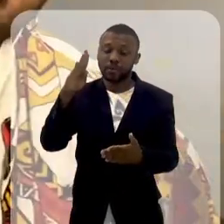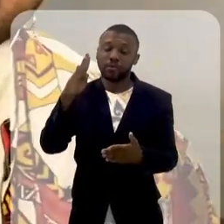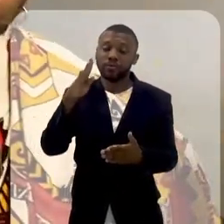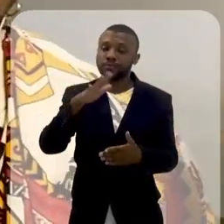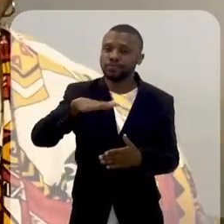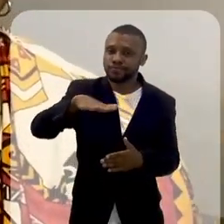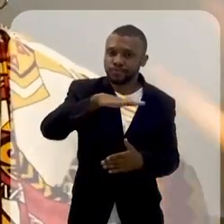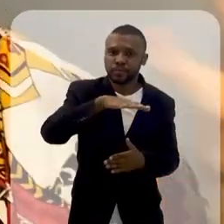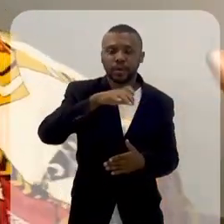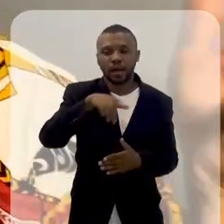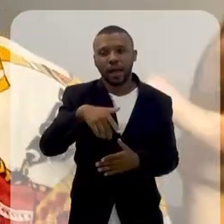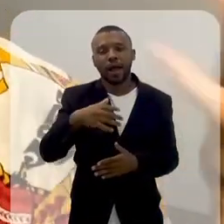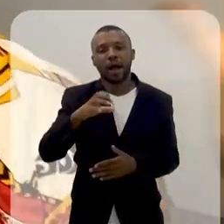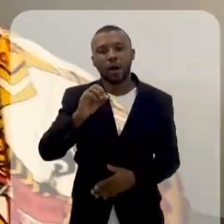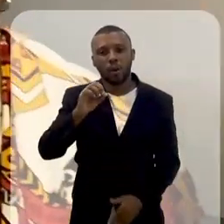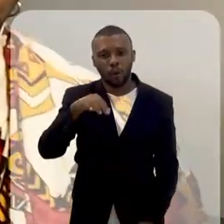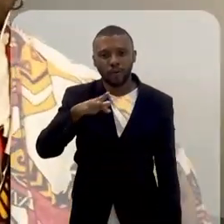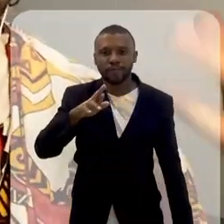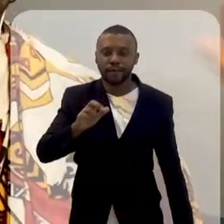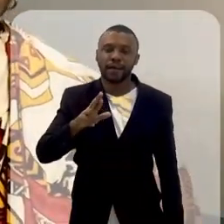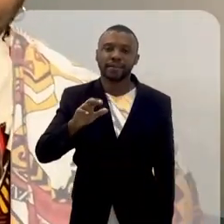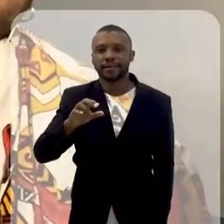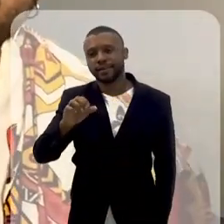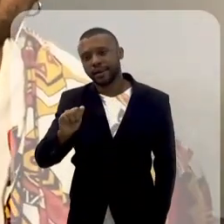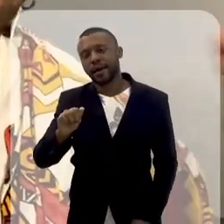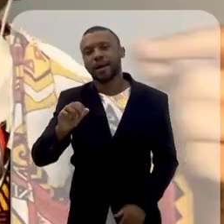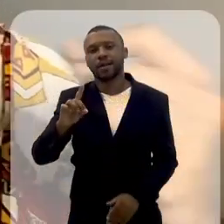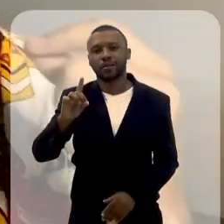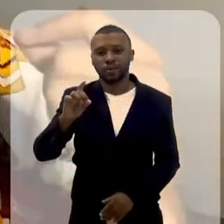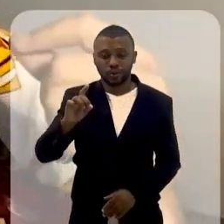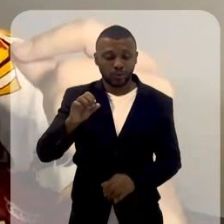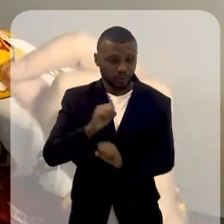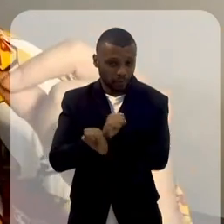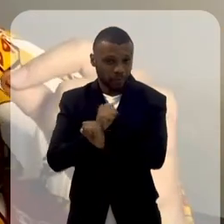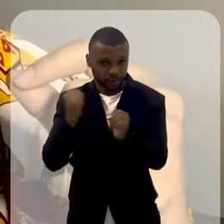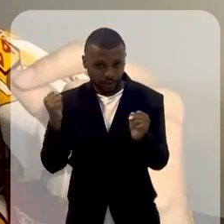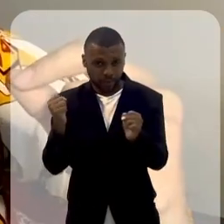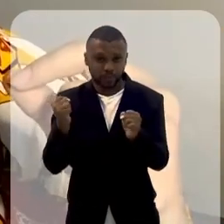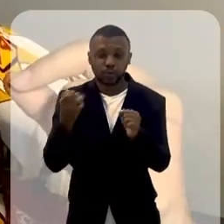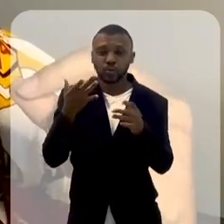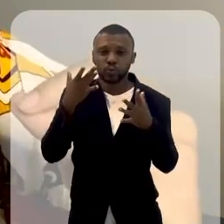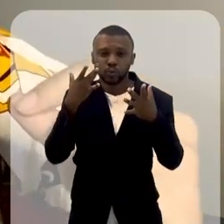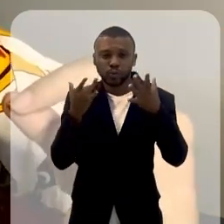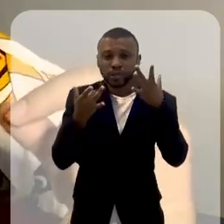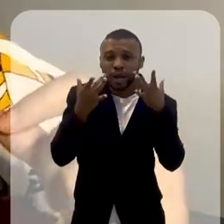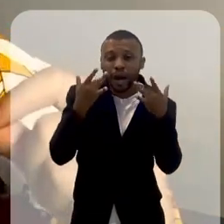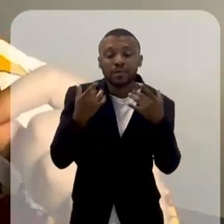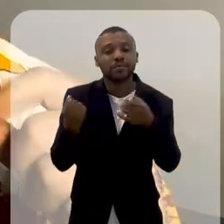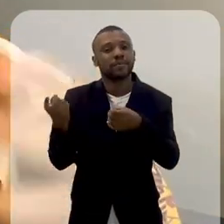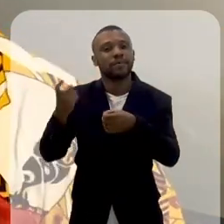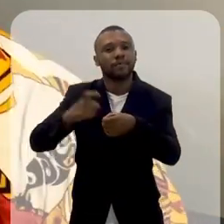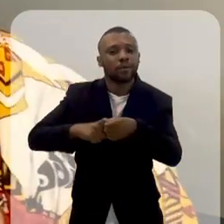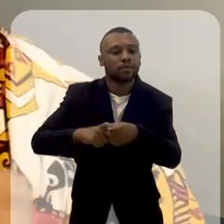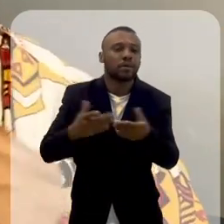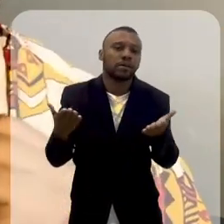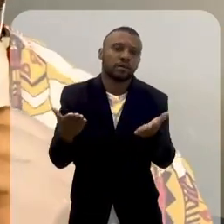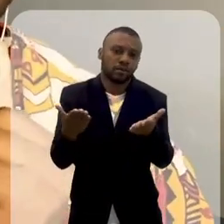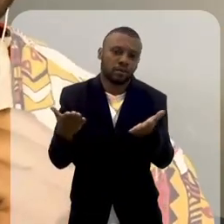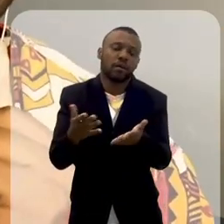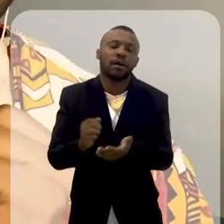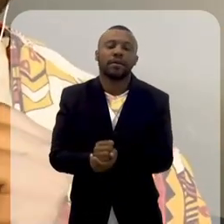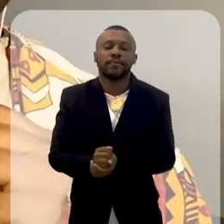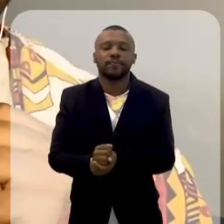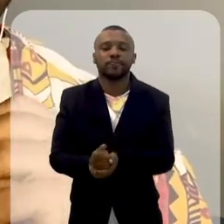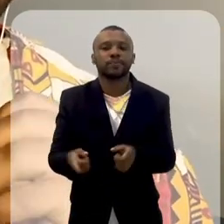isso. Hoje, nosso carro-chefe é os Filmes do Impossível, as peças de teatro que estão voltando